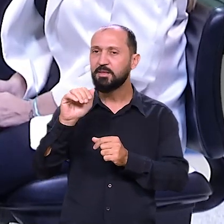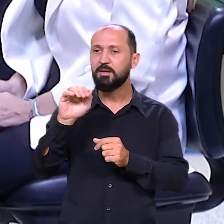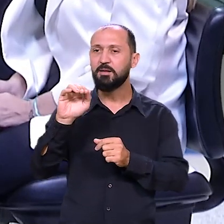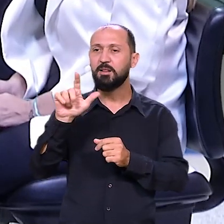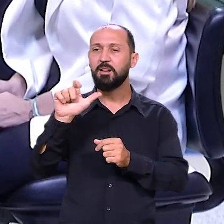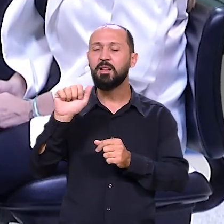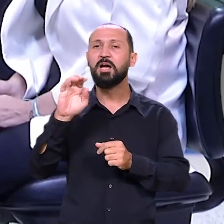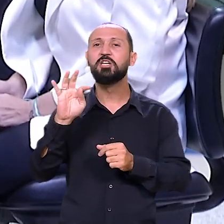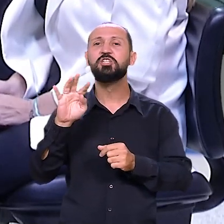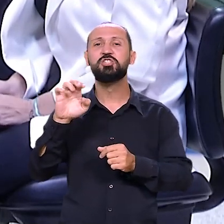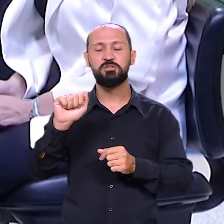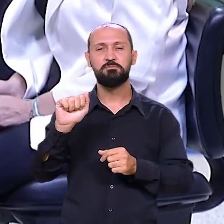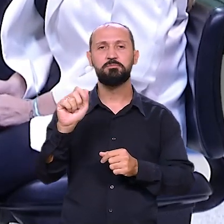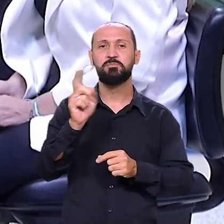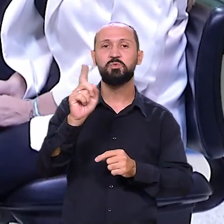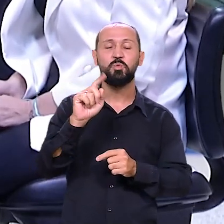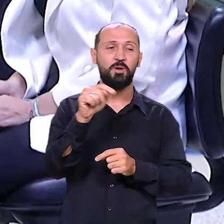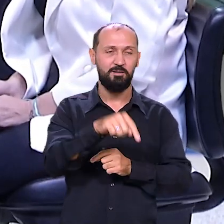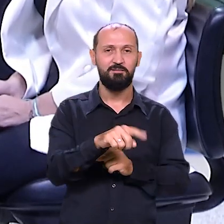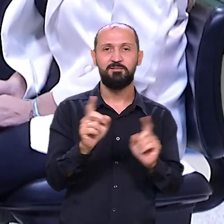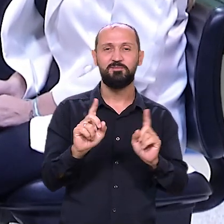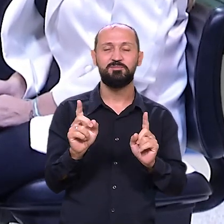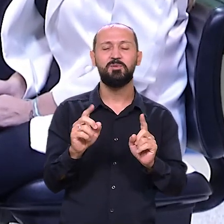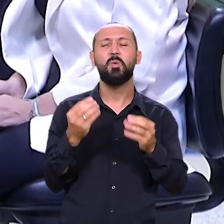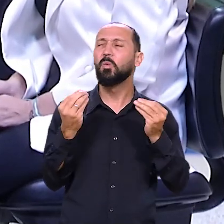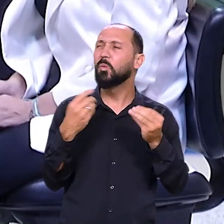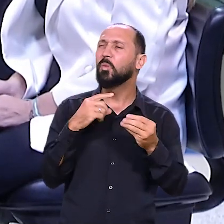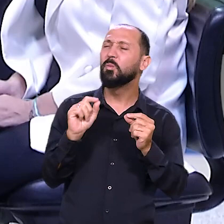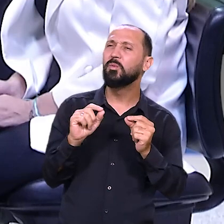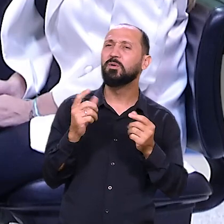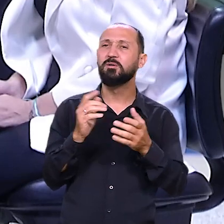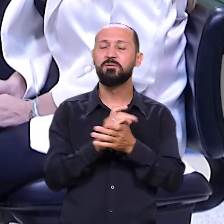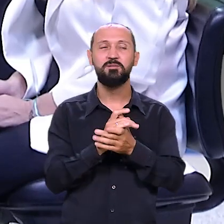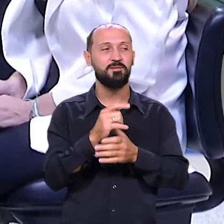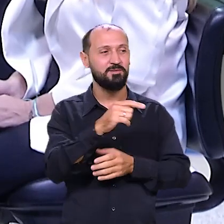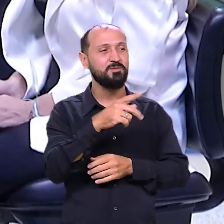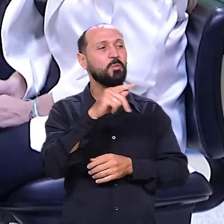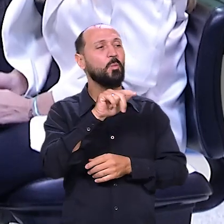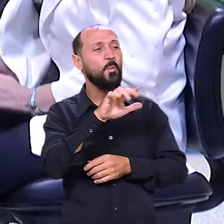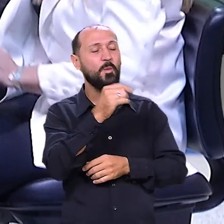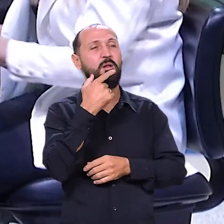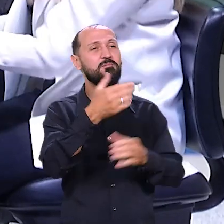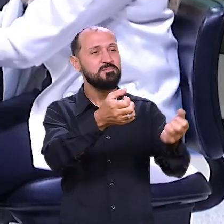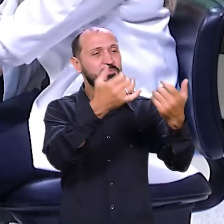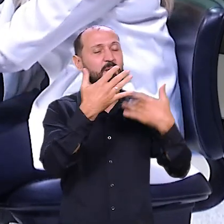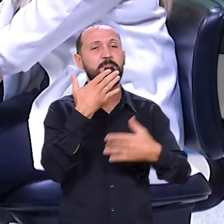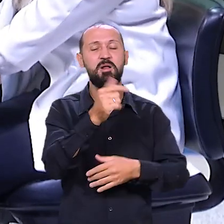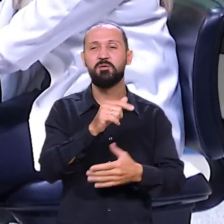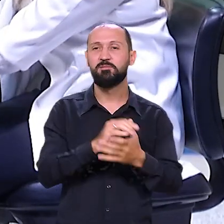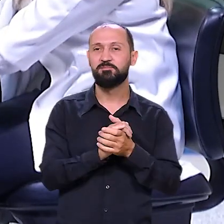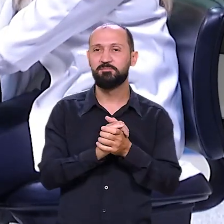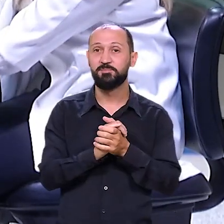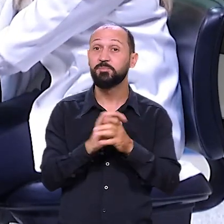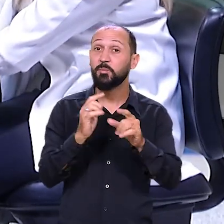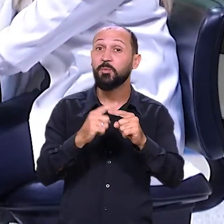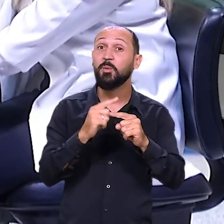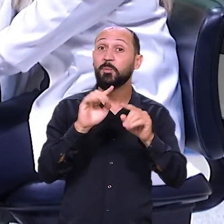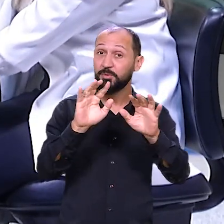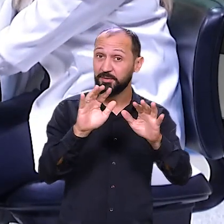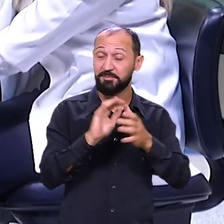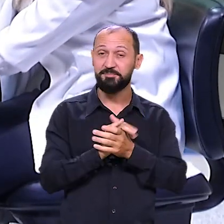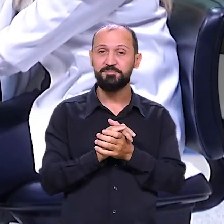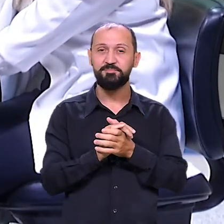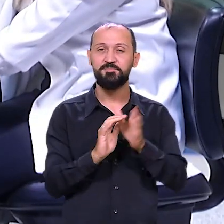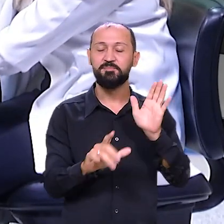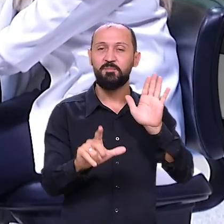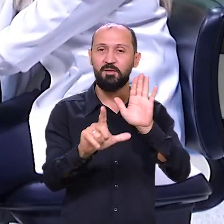bebida láctea às vezes não é iogurte. Como que é isso, Paulo? Acho que o Paulo sabe mais. Ele pode falar melhor. Então, na verdade, assim,